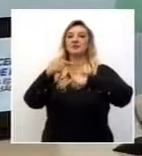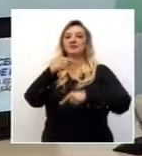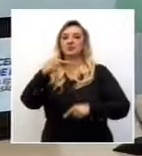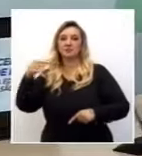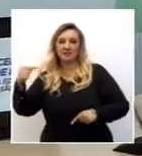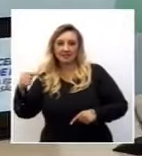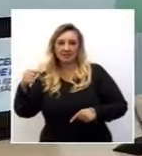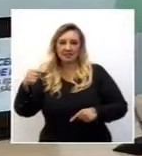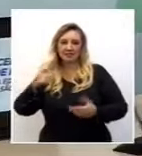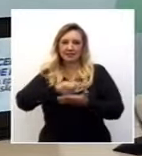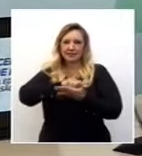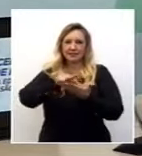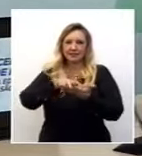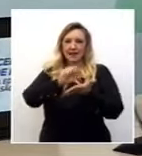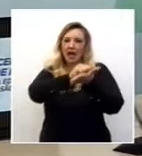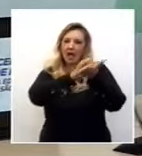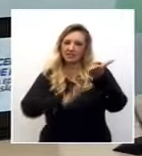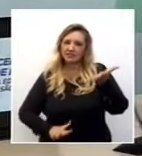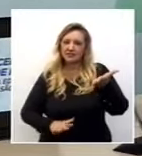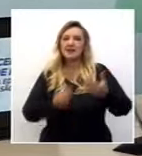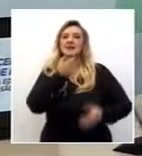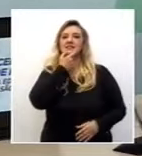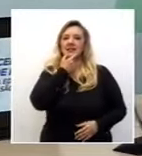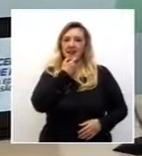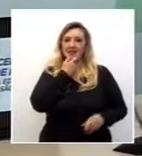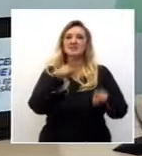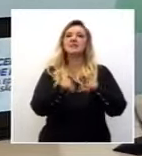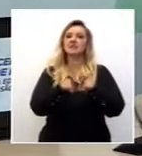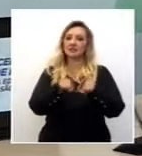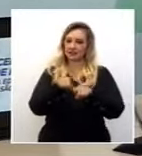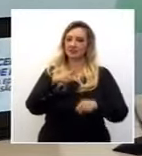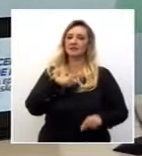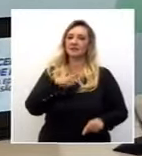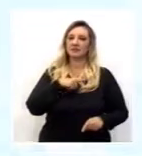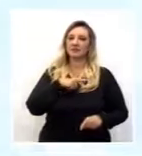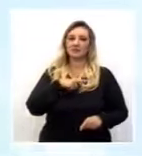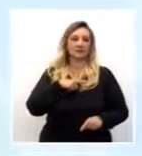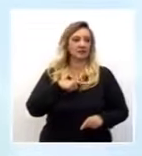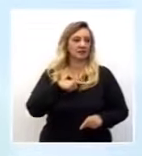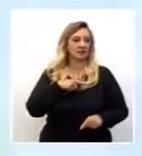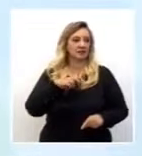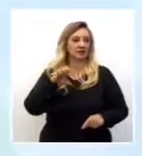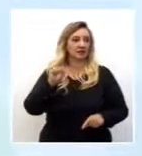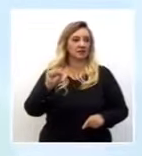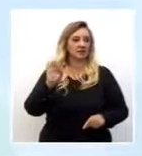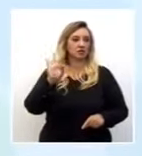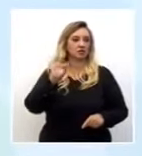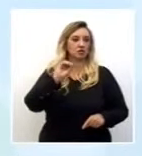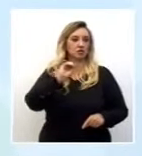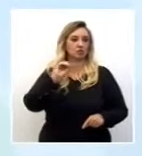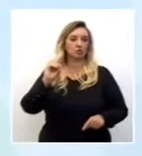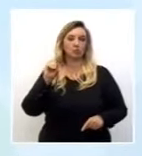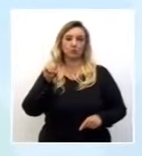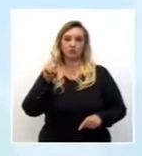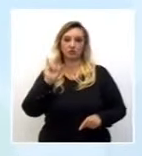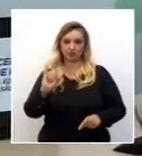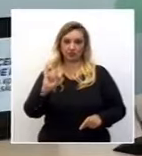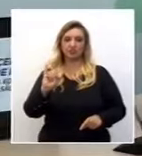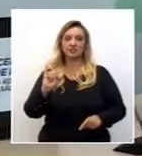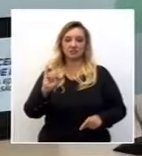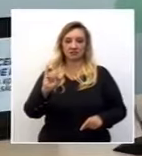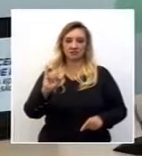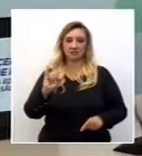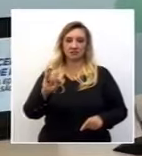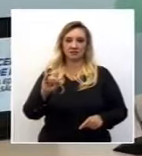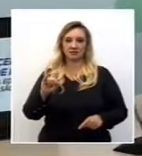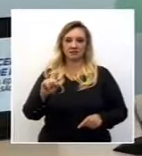de atividades. Tem inglês também, achei interessante. Tem o Study, esse eu achei muito interessante, porque além de ter atividade